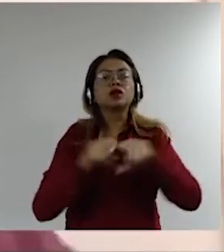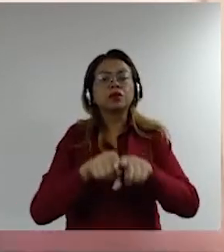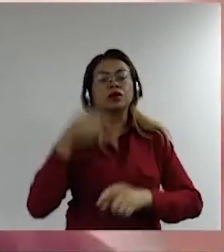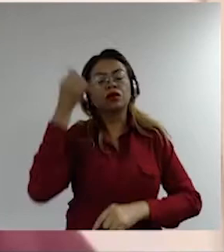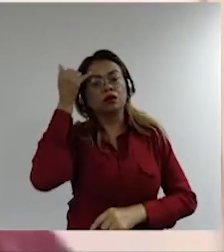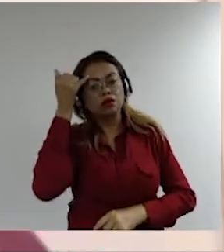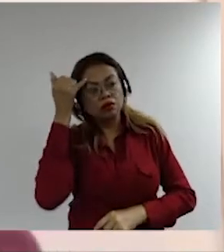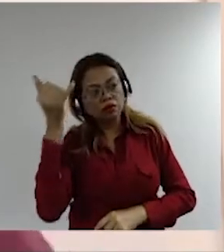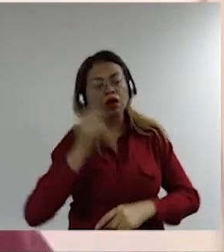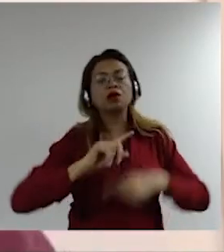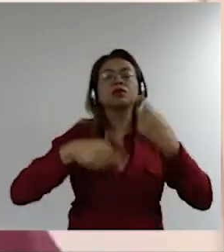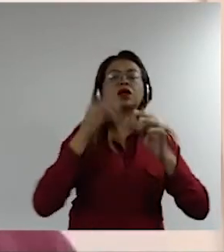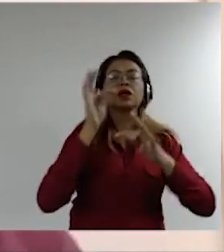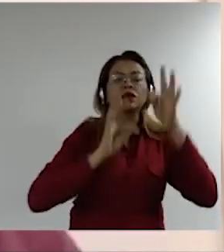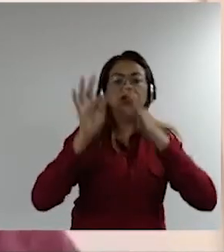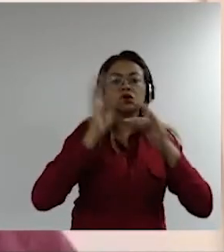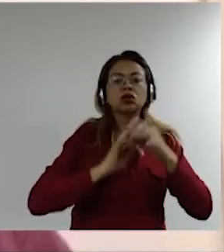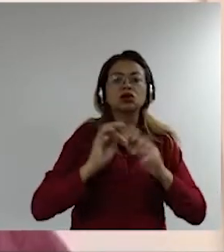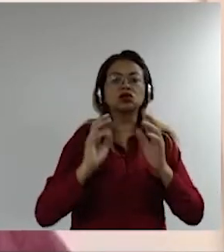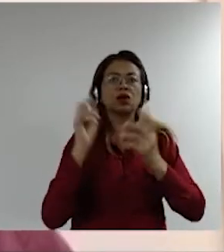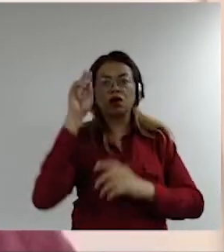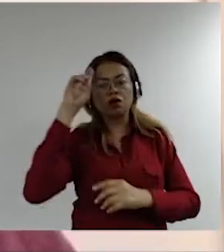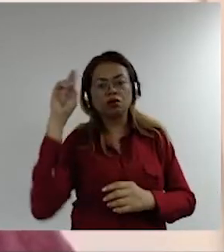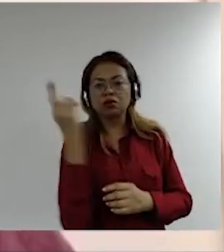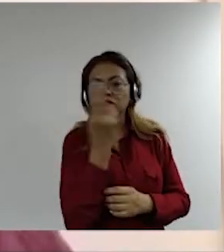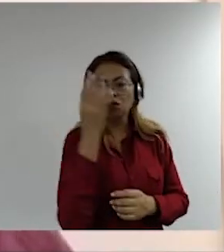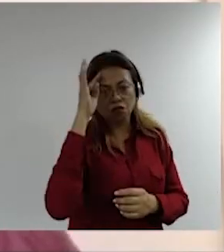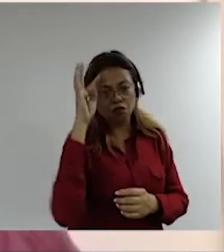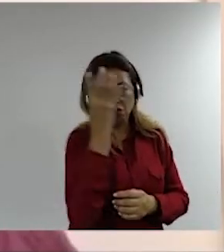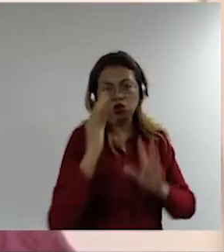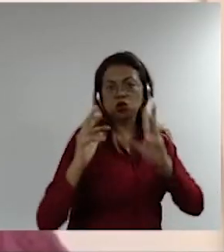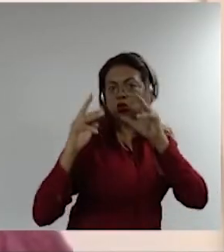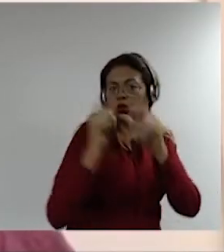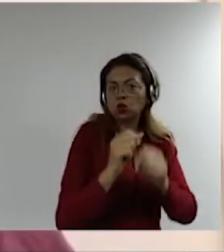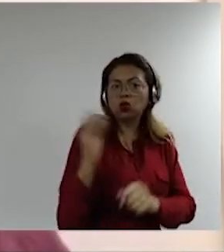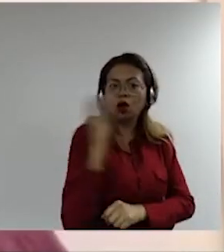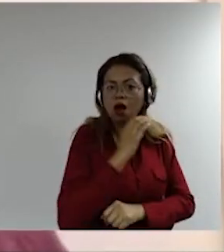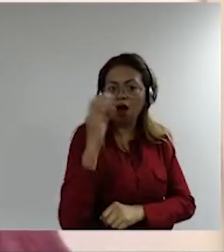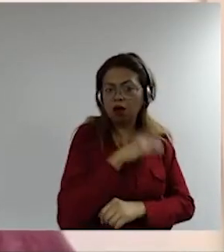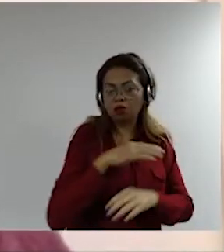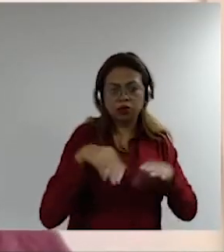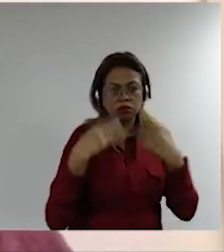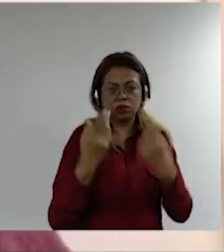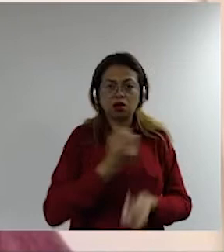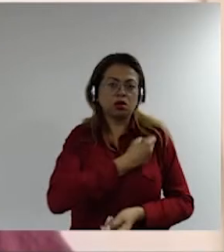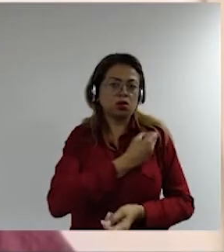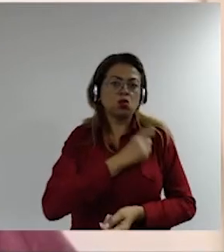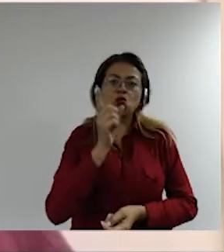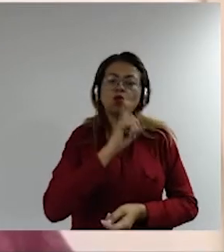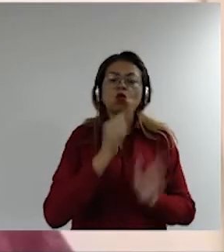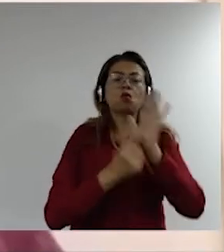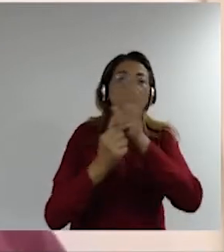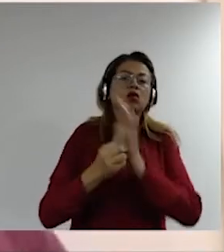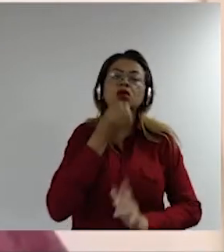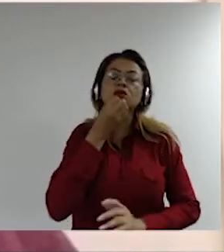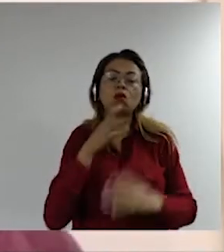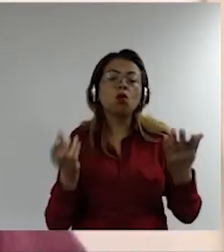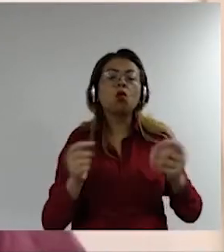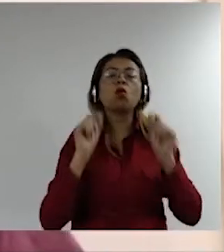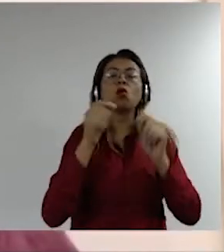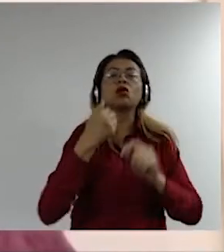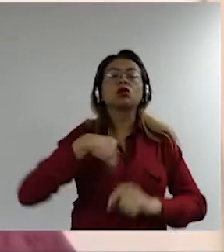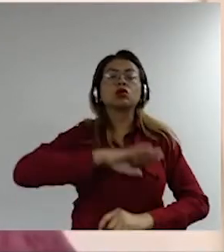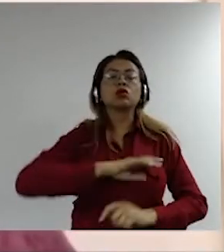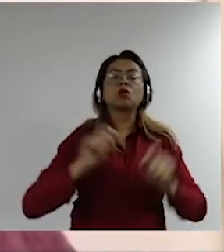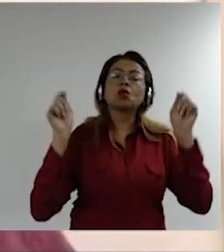agora a tecnologia vai resolver tudo de repente. Não vai. A evidência não mostra que isso acontece. O que a evidência mostra? E é